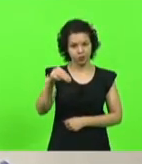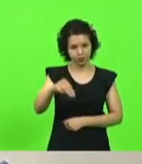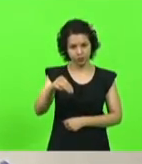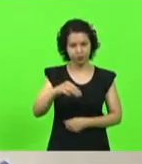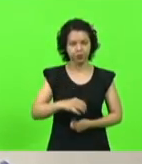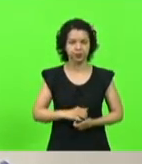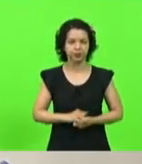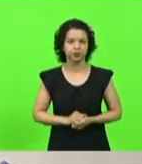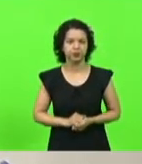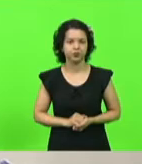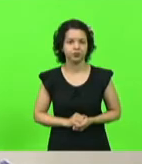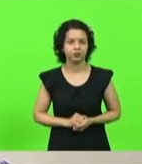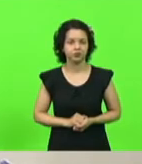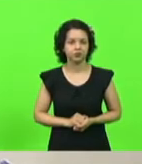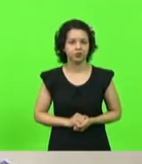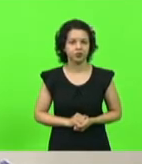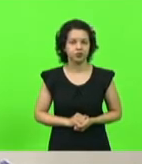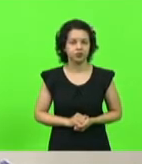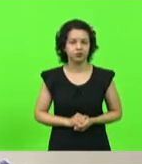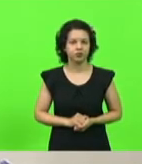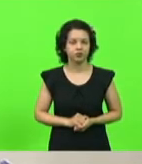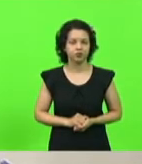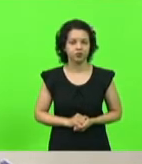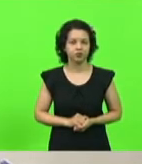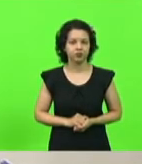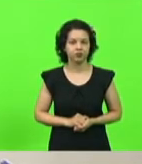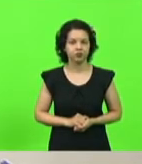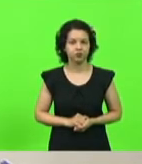deputado Padre Pedro Baldiceira.